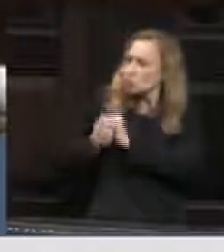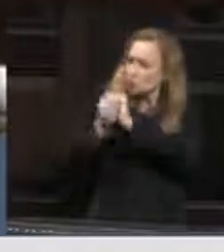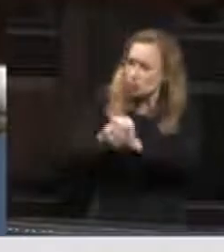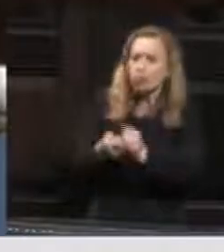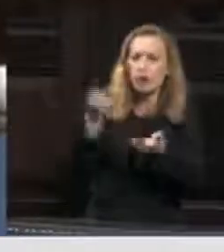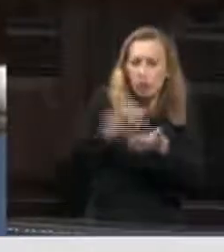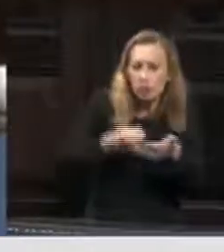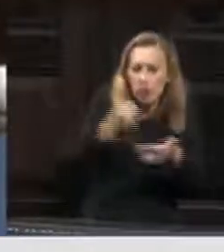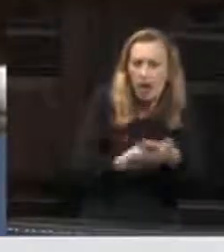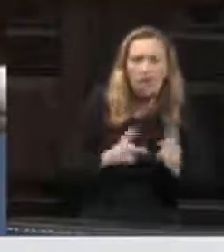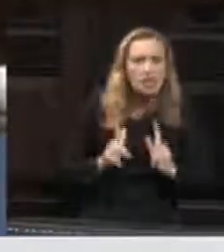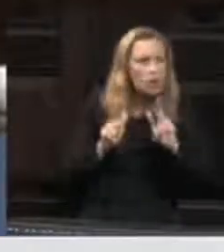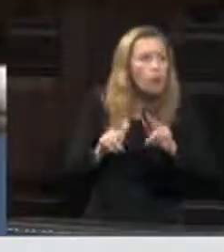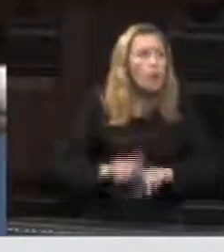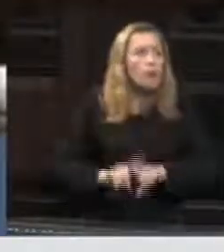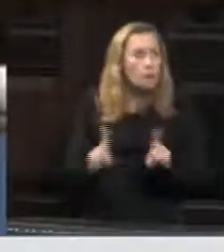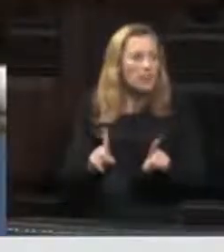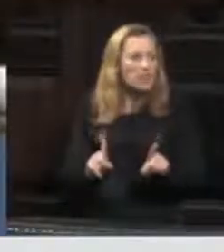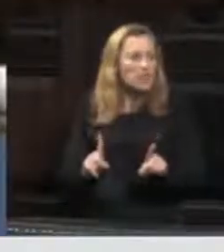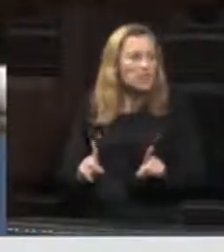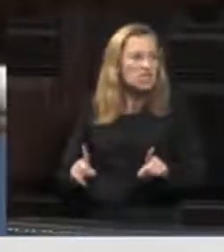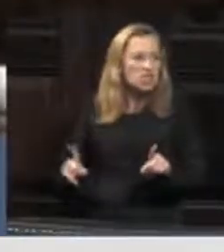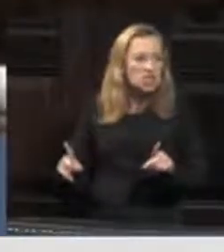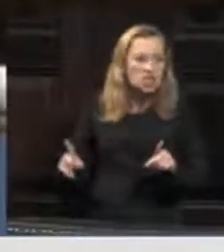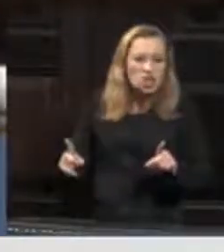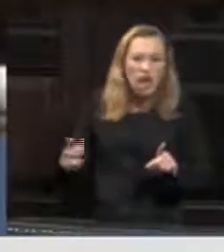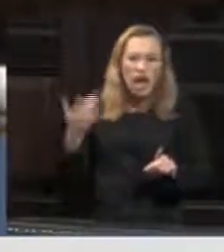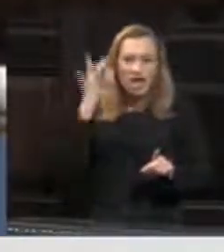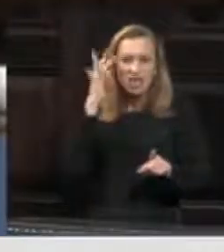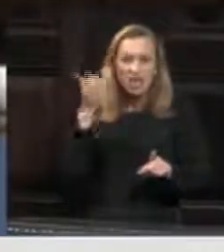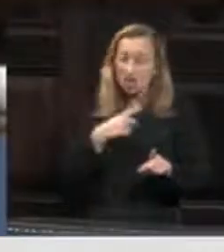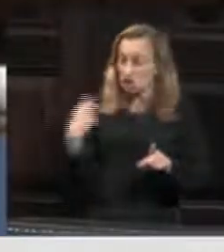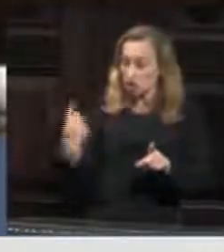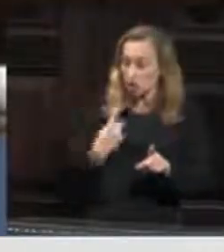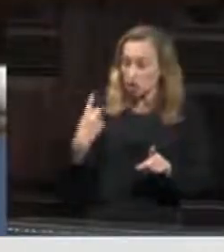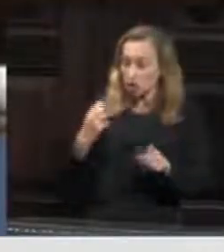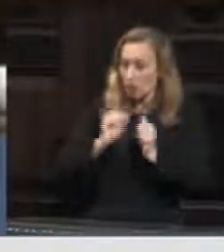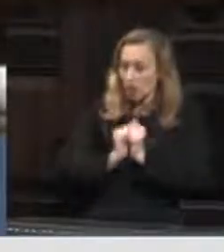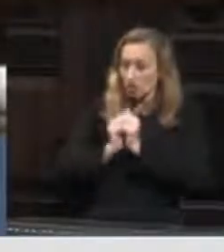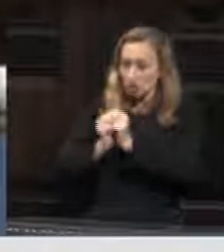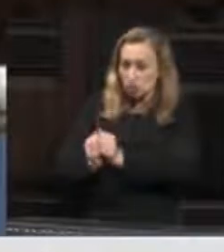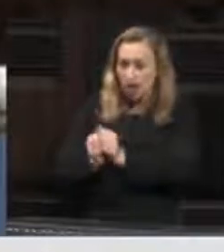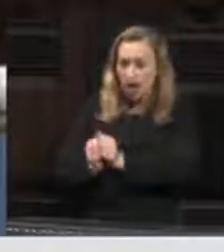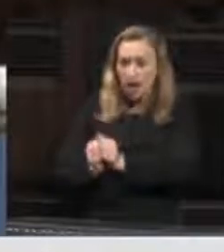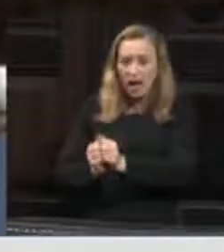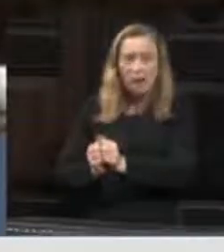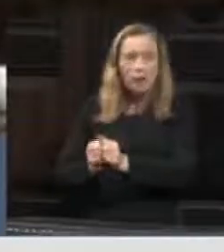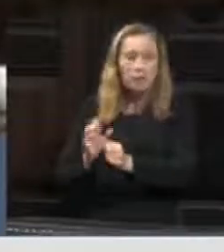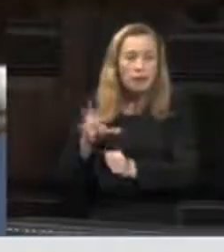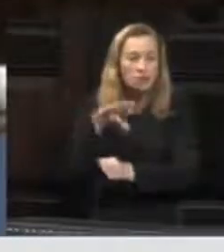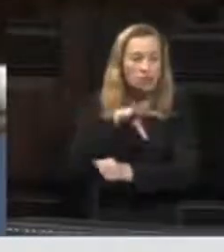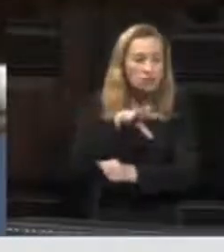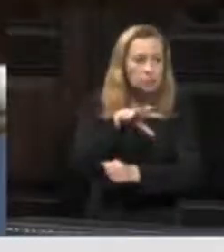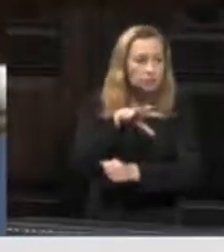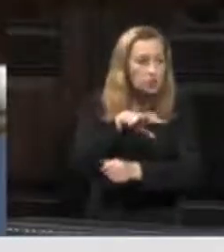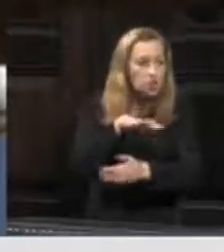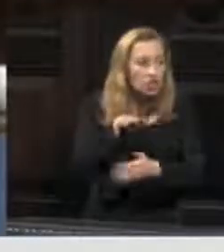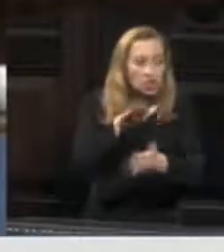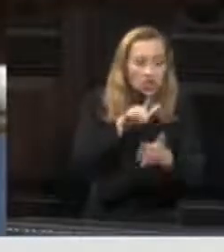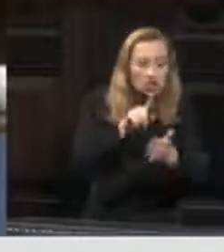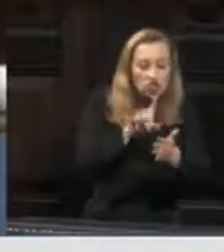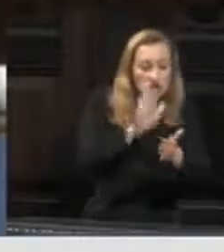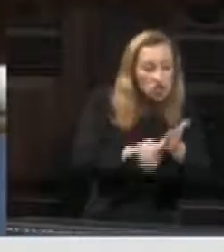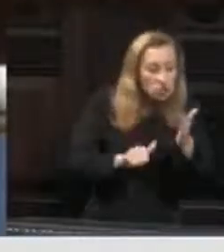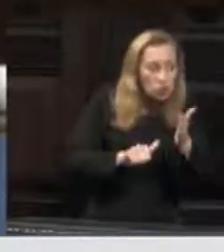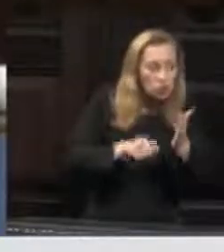mas não conte conosco para o chá trabalho e salário de empregada doméstica de porteiro de motorista de